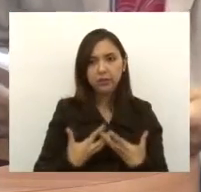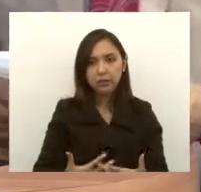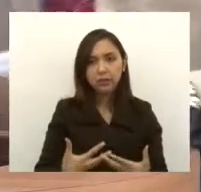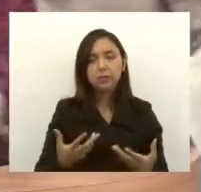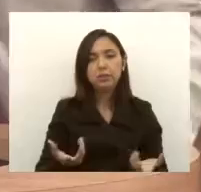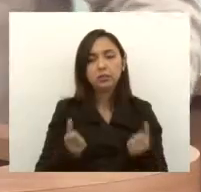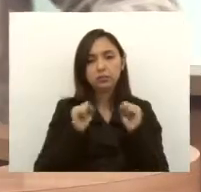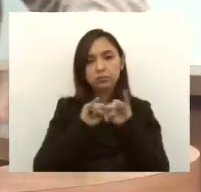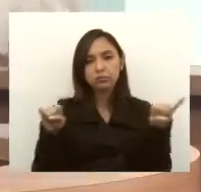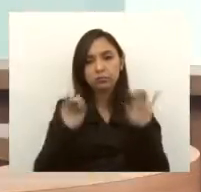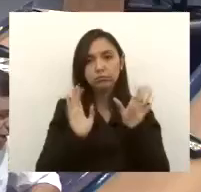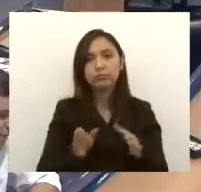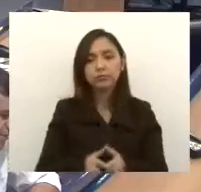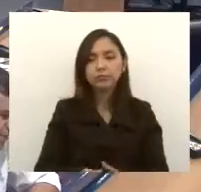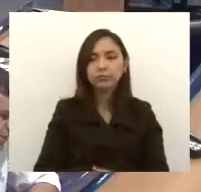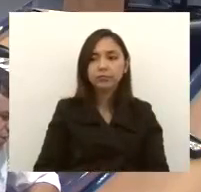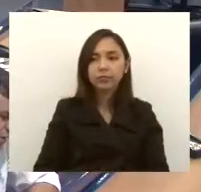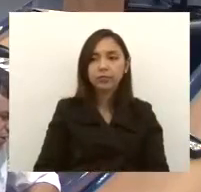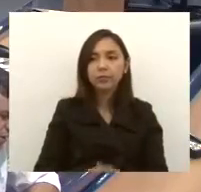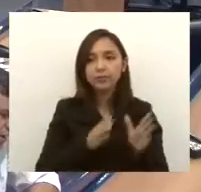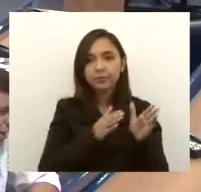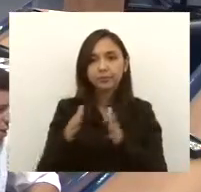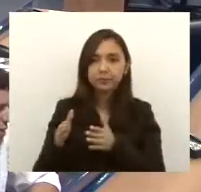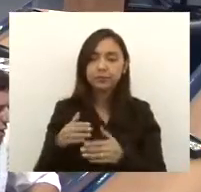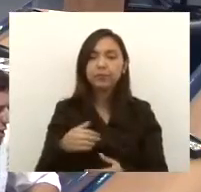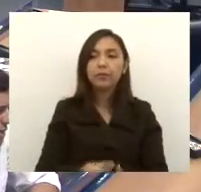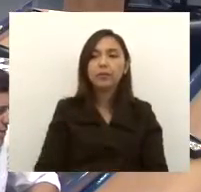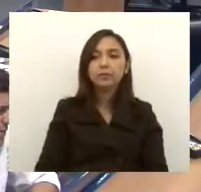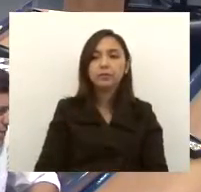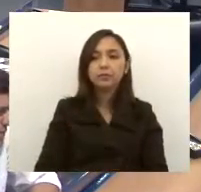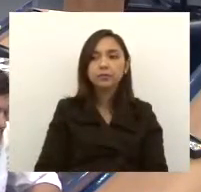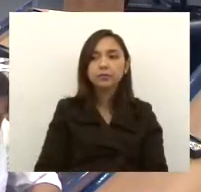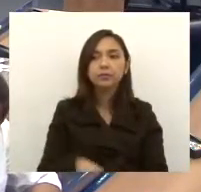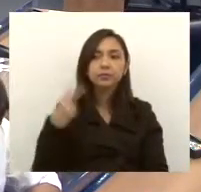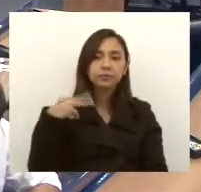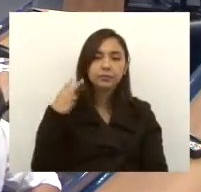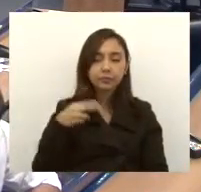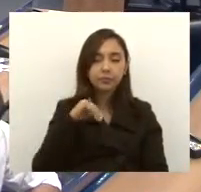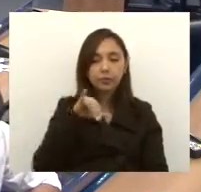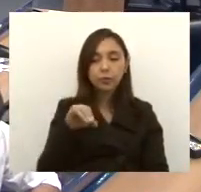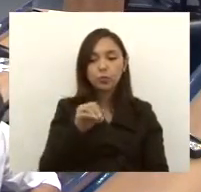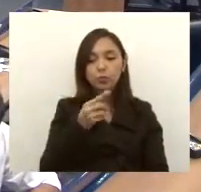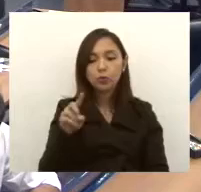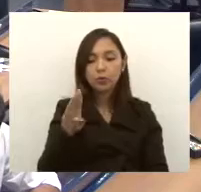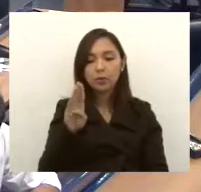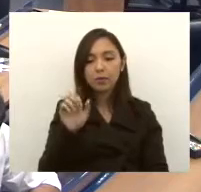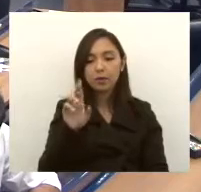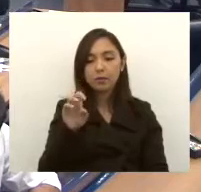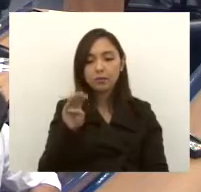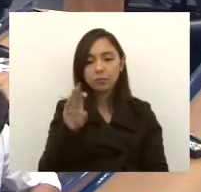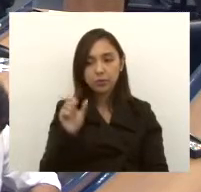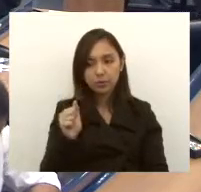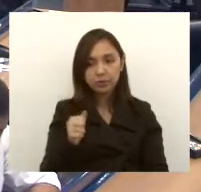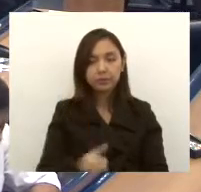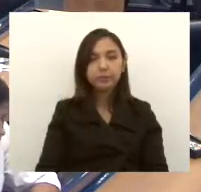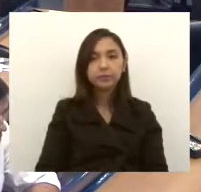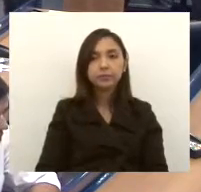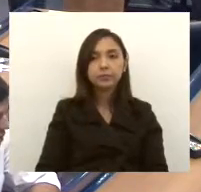senhor presidente. Pela ordem, senhor presidente. Pela ordem, vereador João Barbosa.